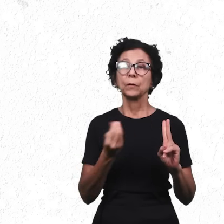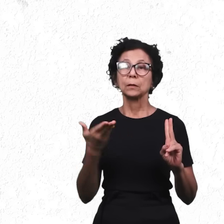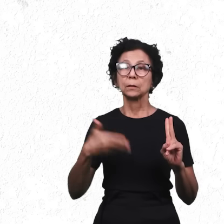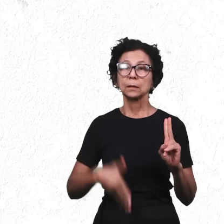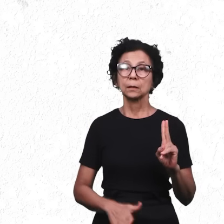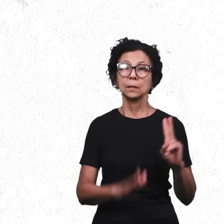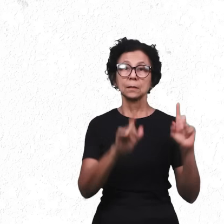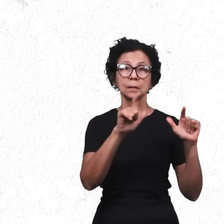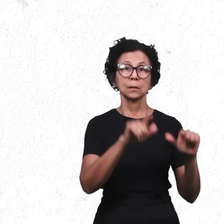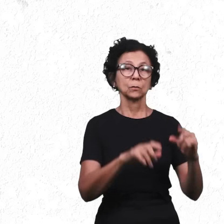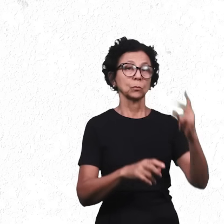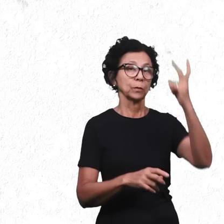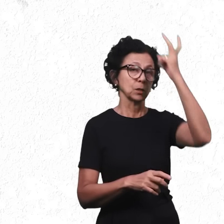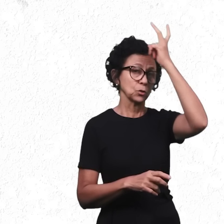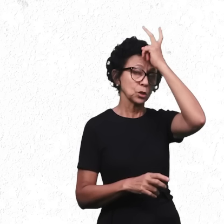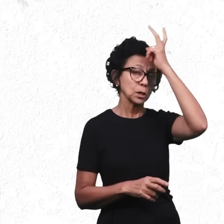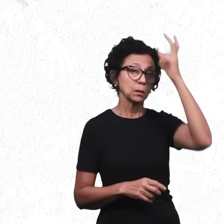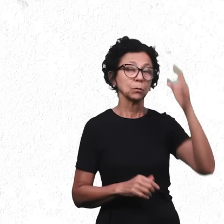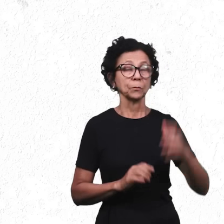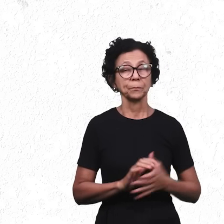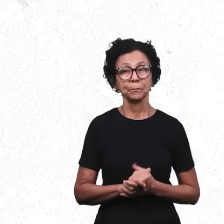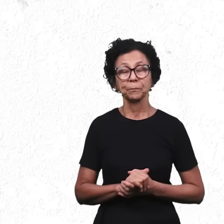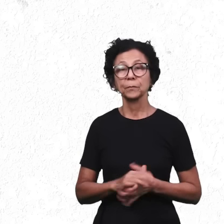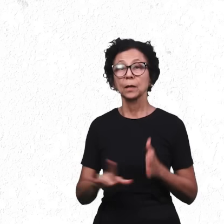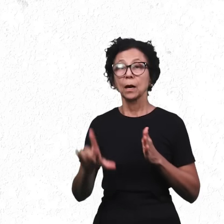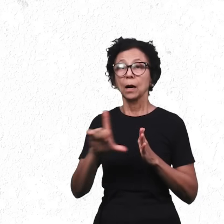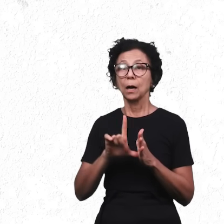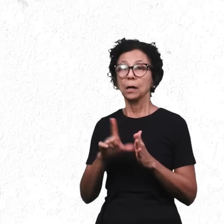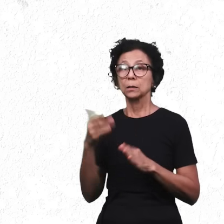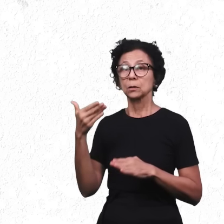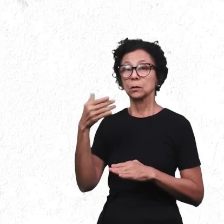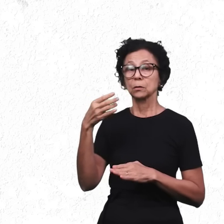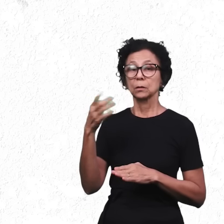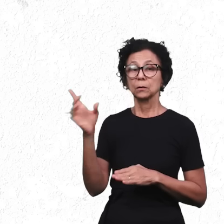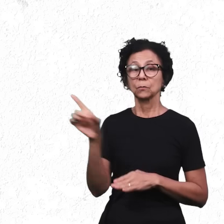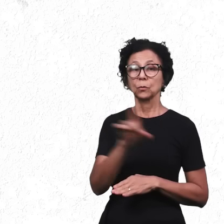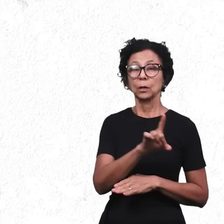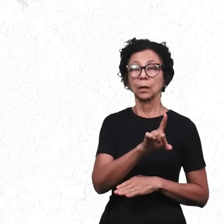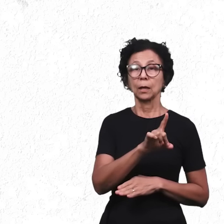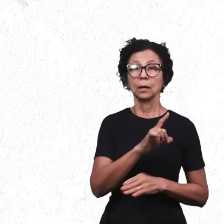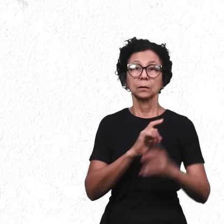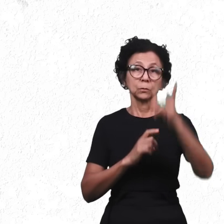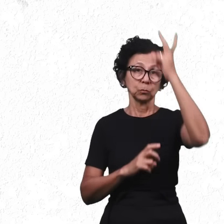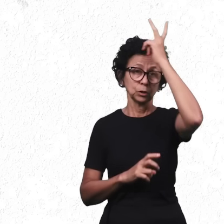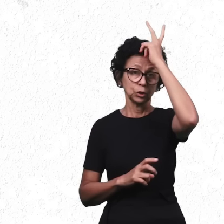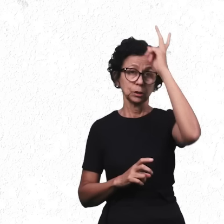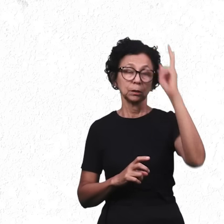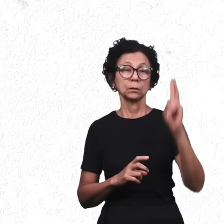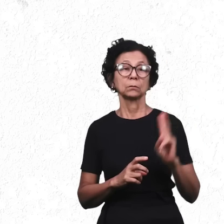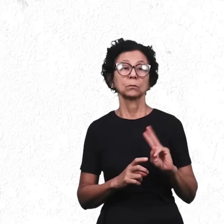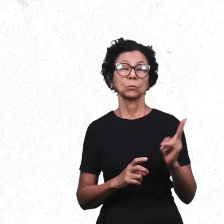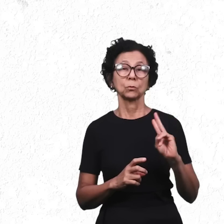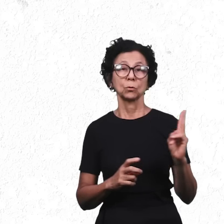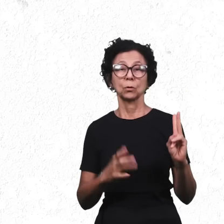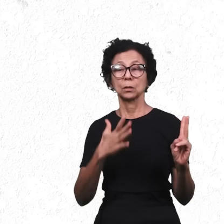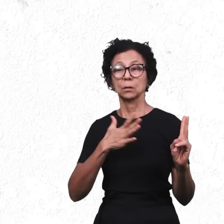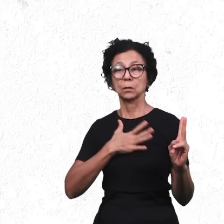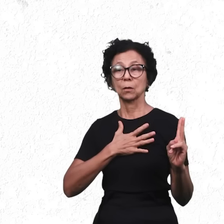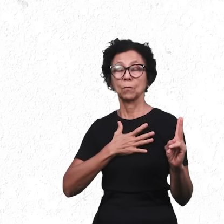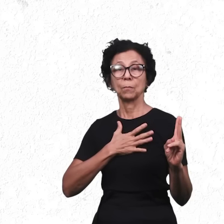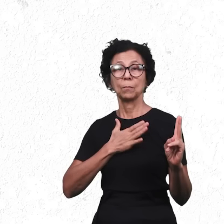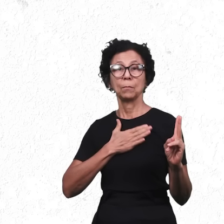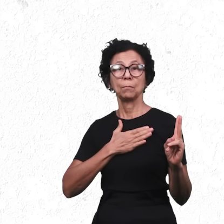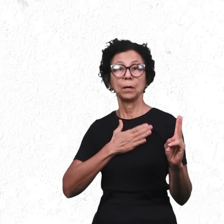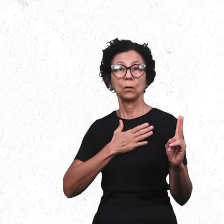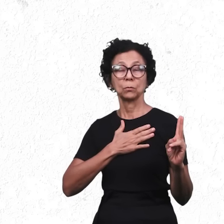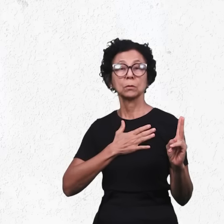a ti no Egito, são meus. Efraim e Manassés serão meus, como Rúben e